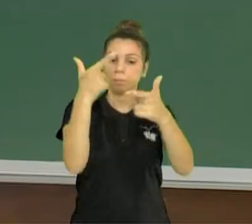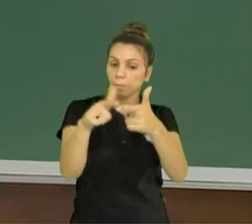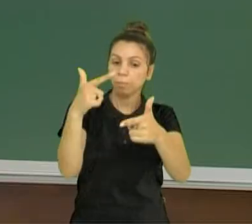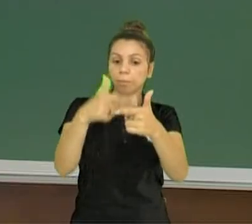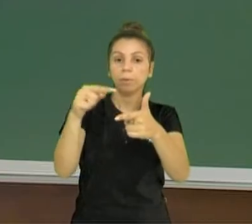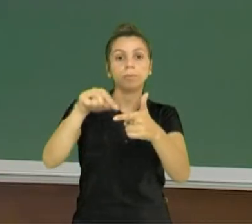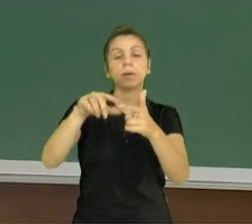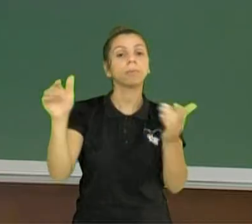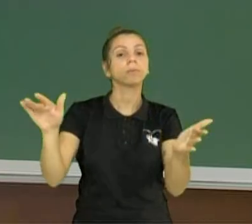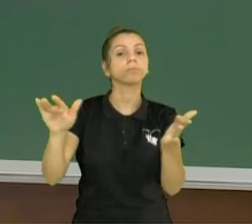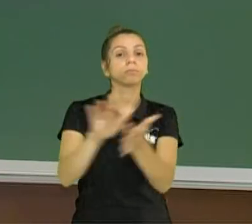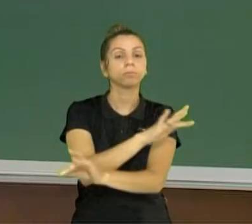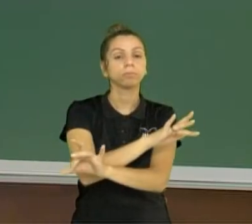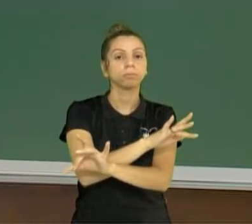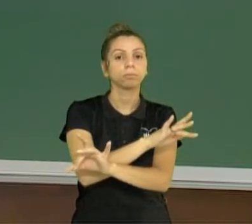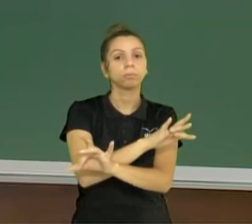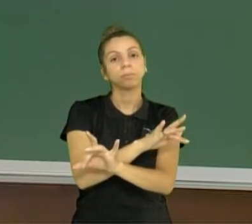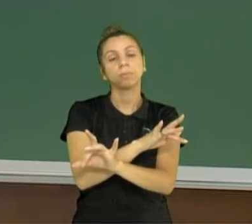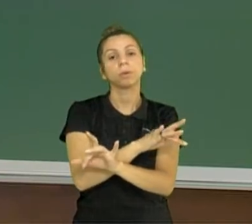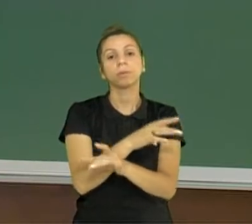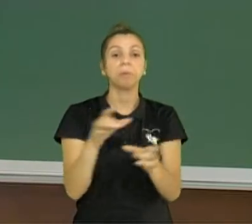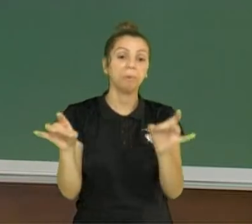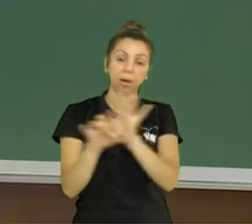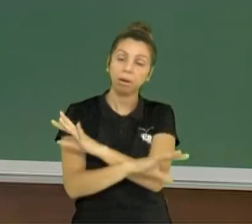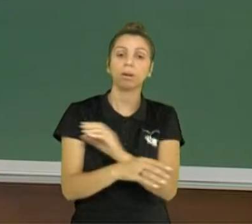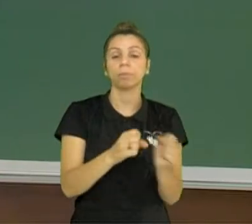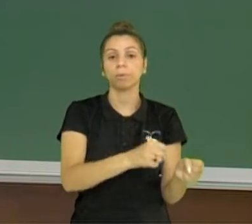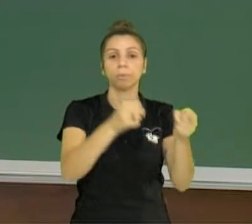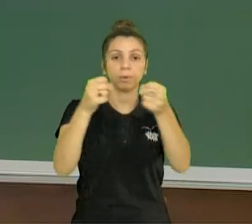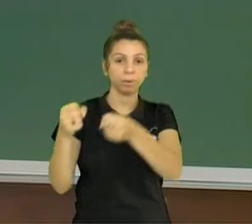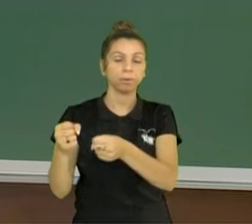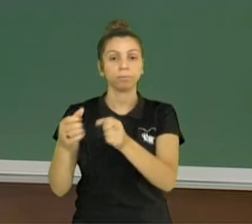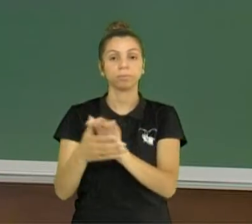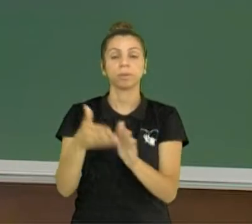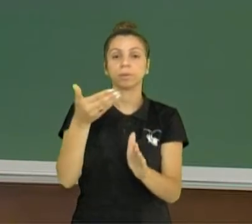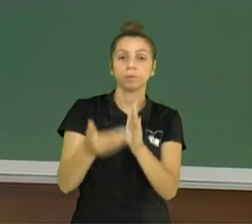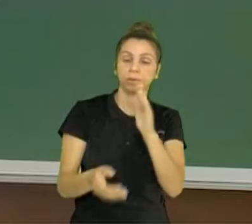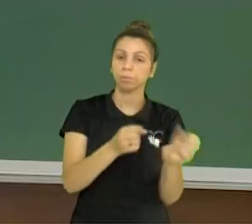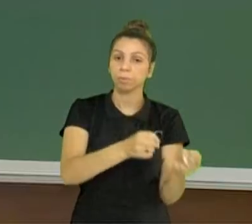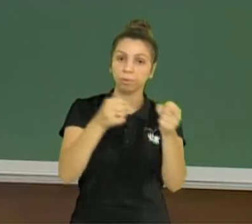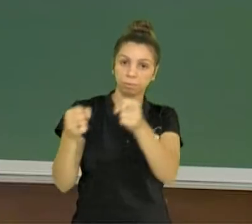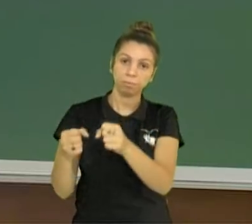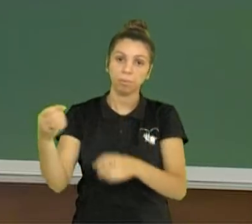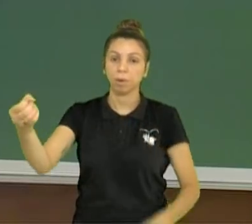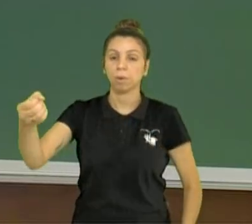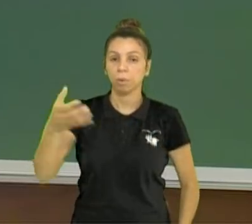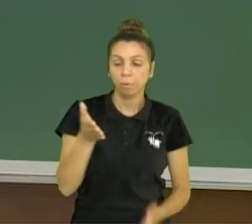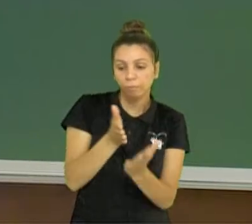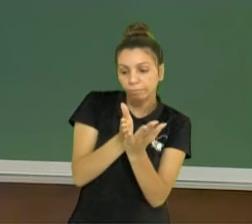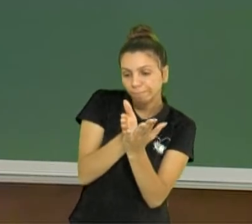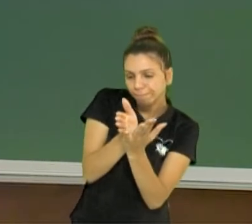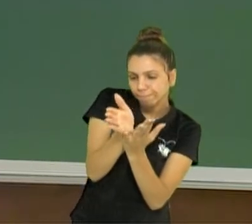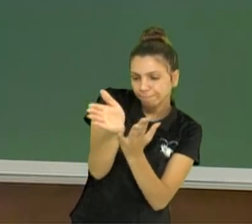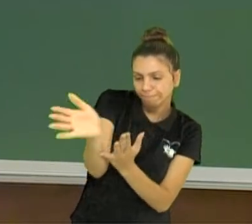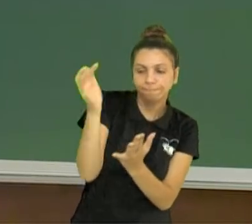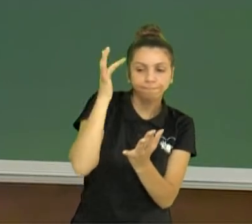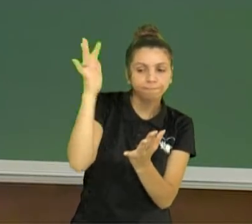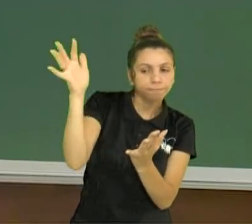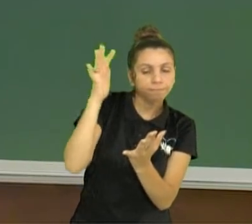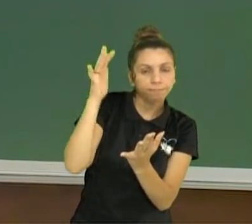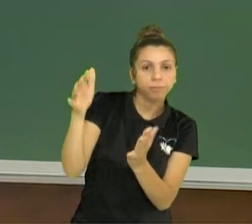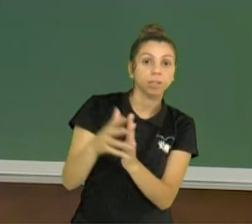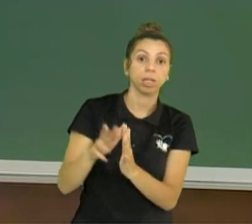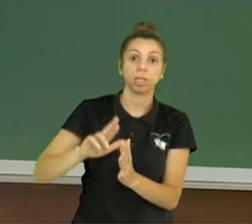de autoridade, com todos os problemas da sociedade, se retira-se o poder. Saiu uma nova linha de pensamento, diferente